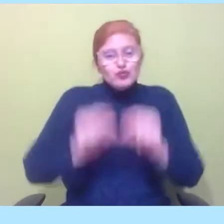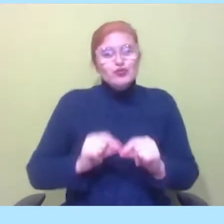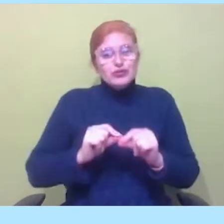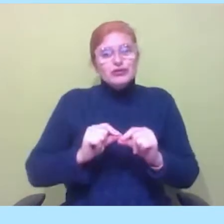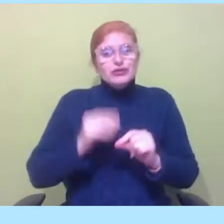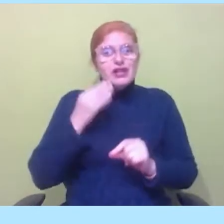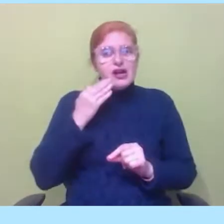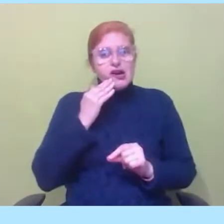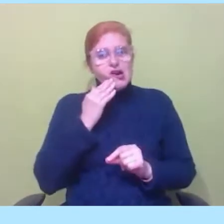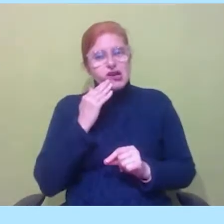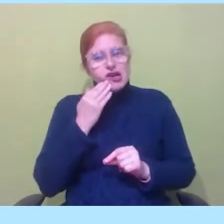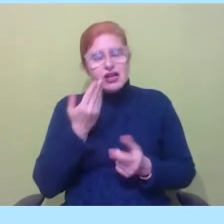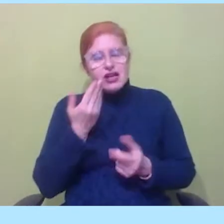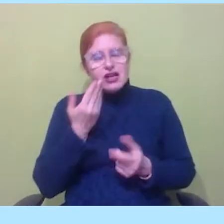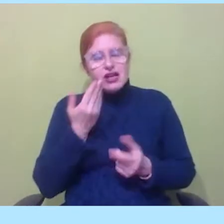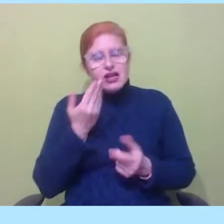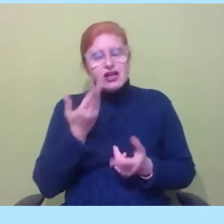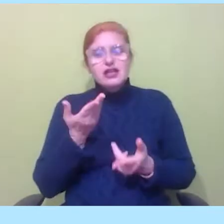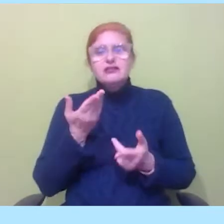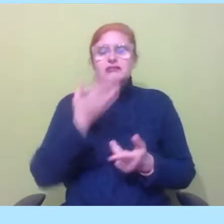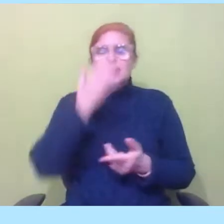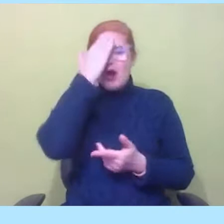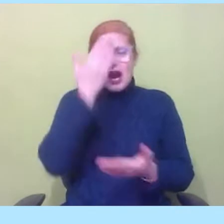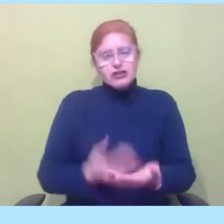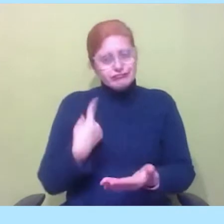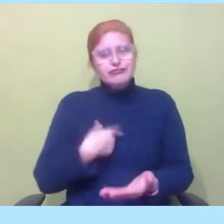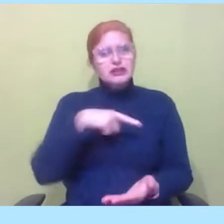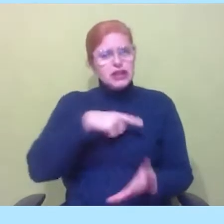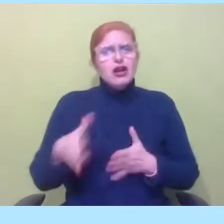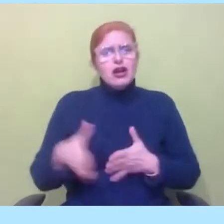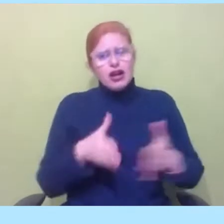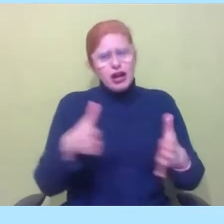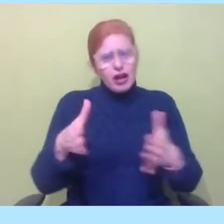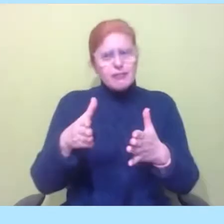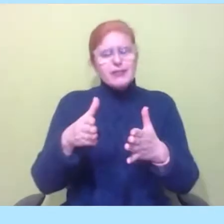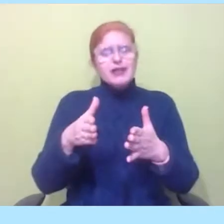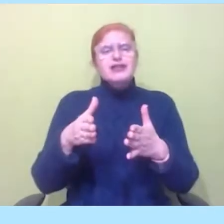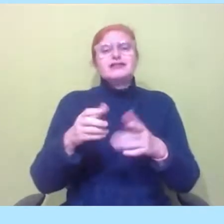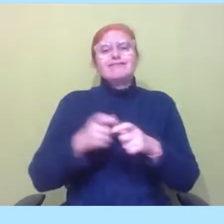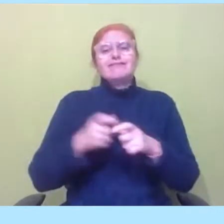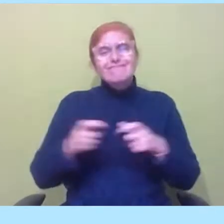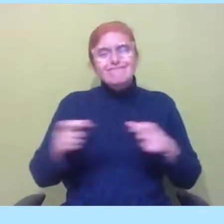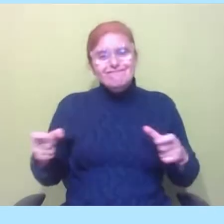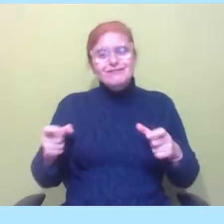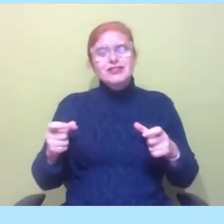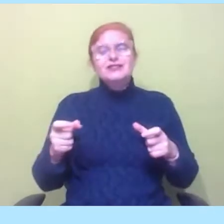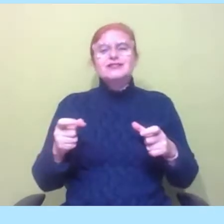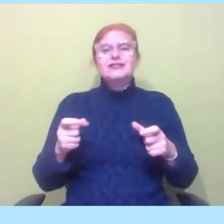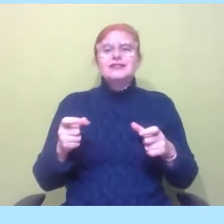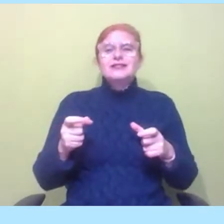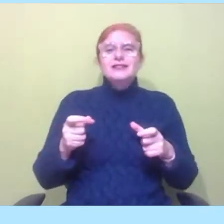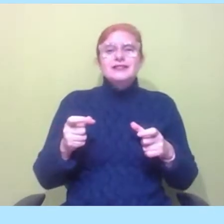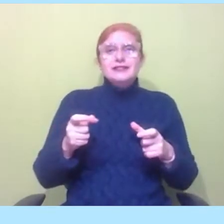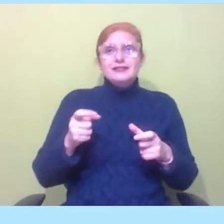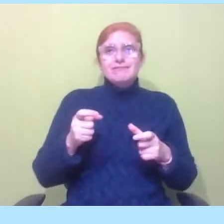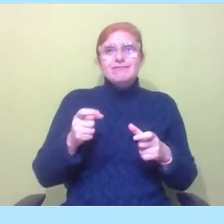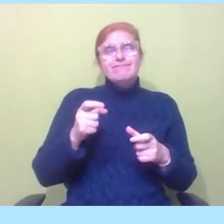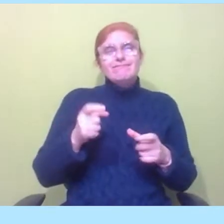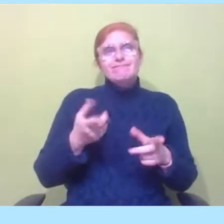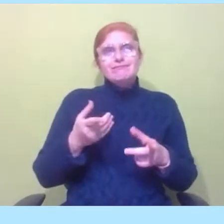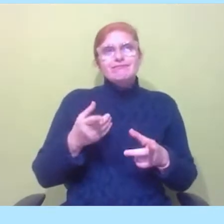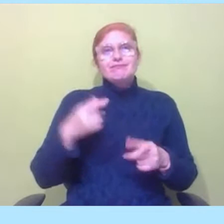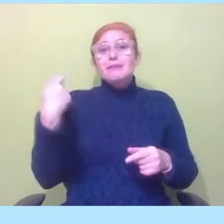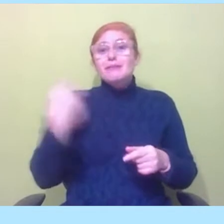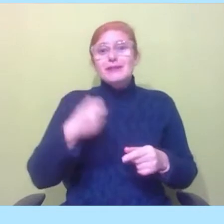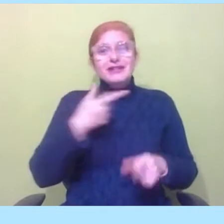tem um caminho grande ainda nesse sentido, sabe, de vencer esses processos